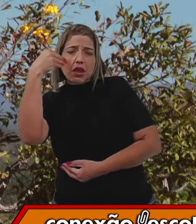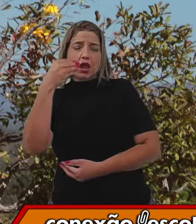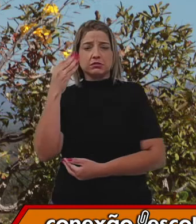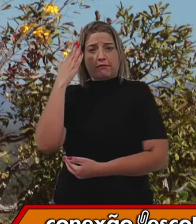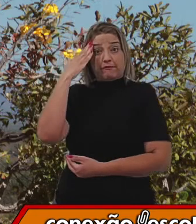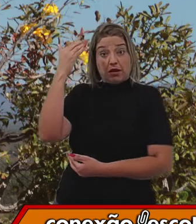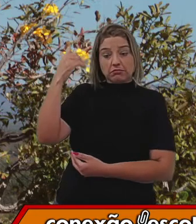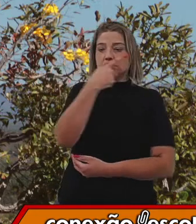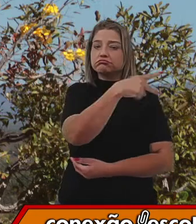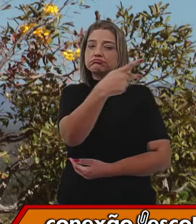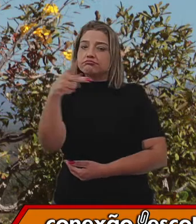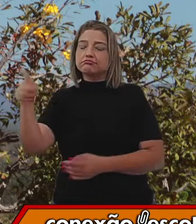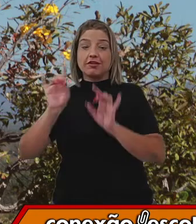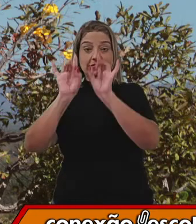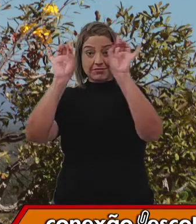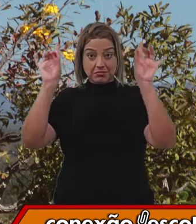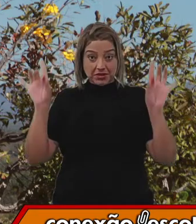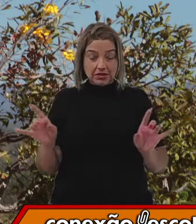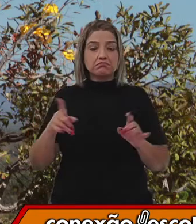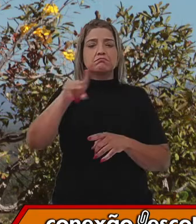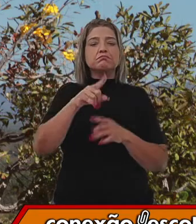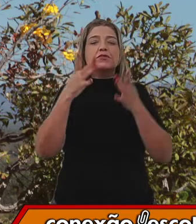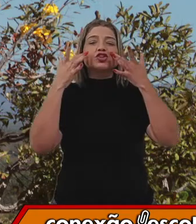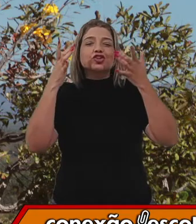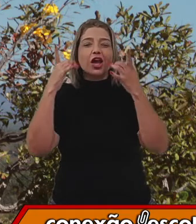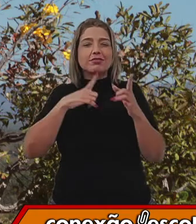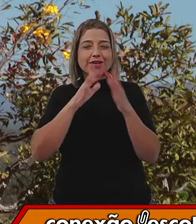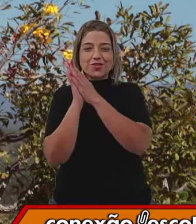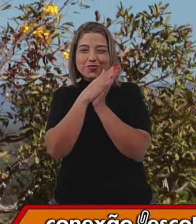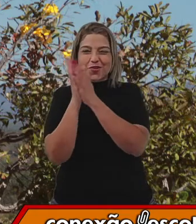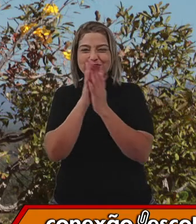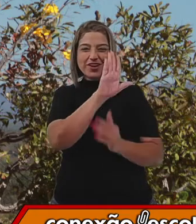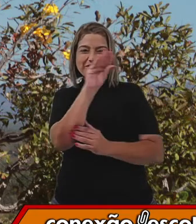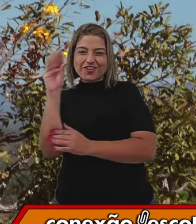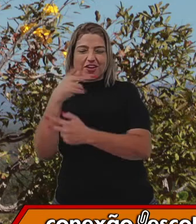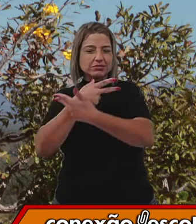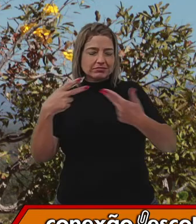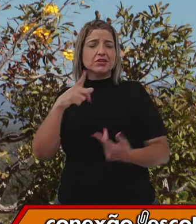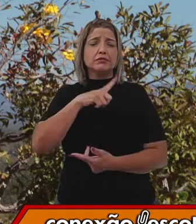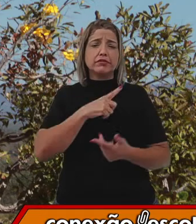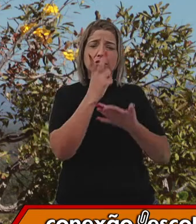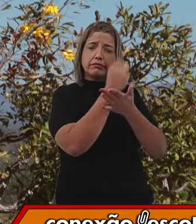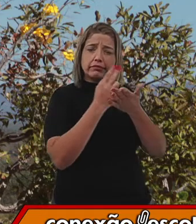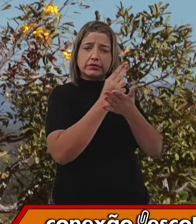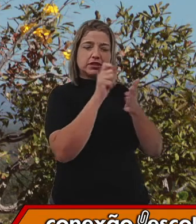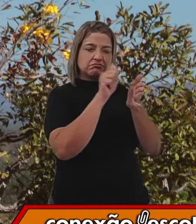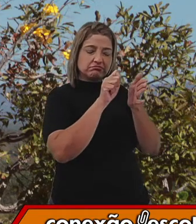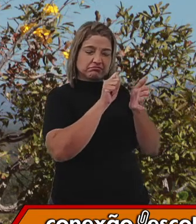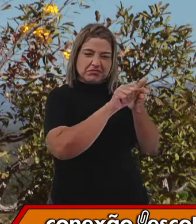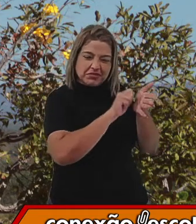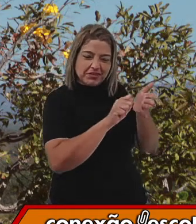especiais. Em um teatro de bonecos, por exemplo, várias pessoas desenham, fabricam e operam os bonecos